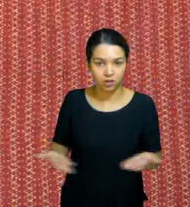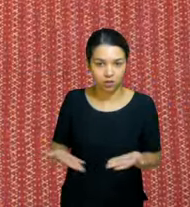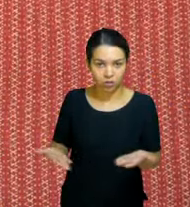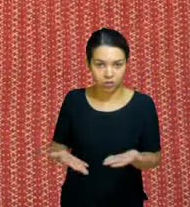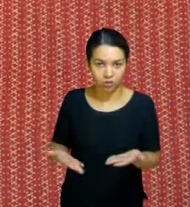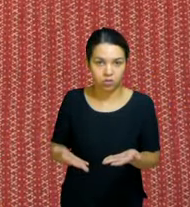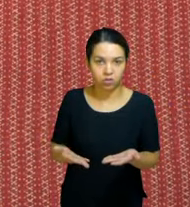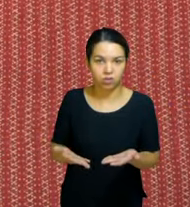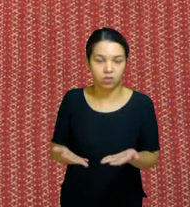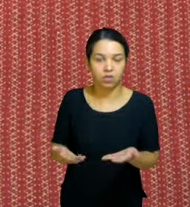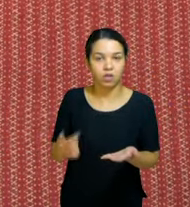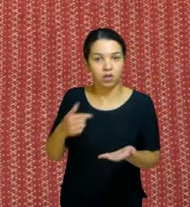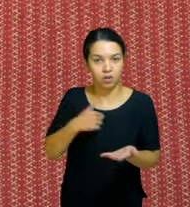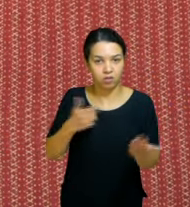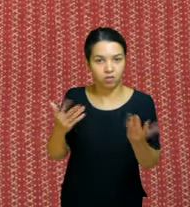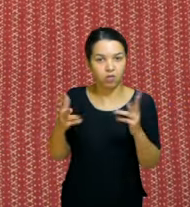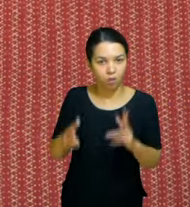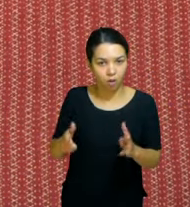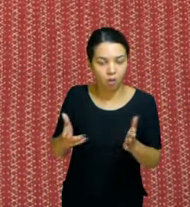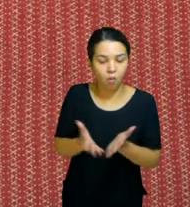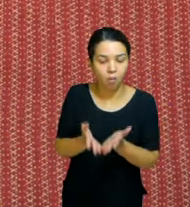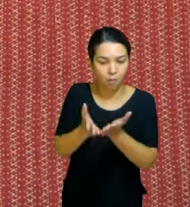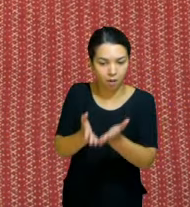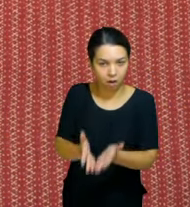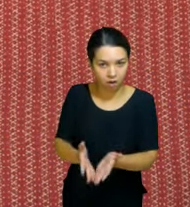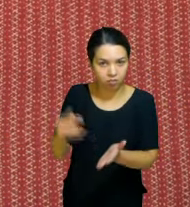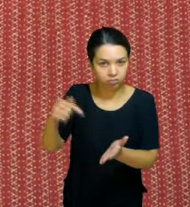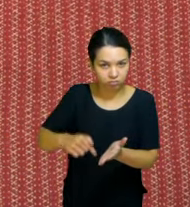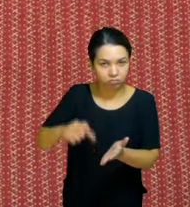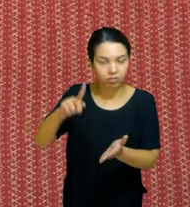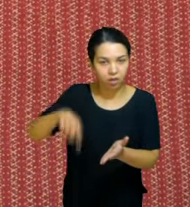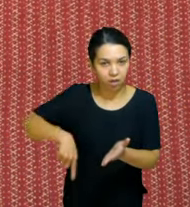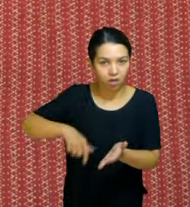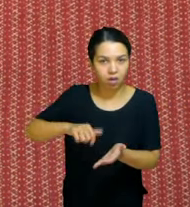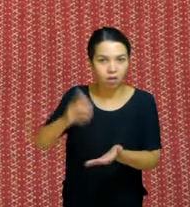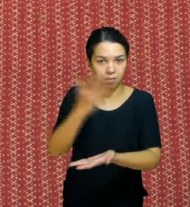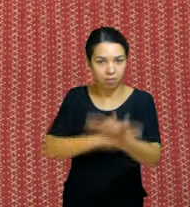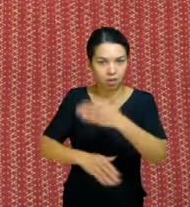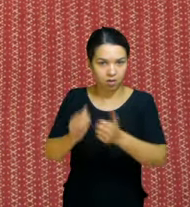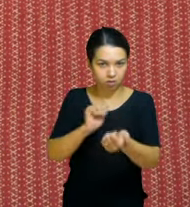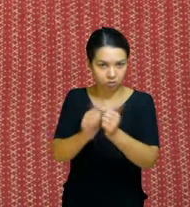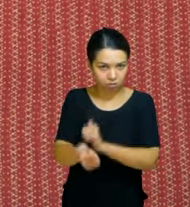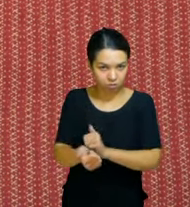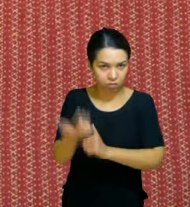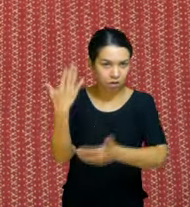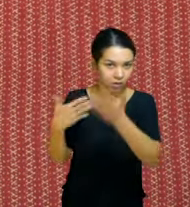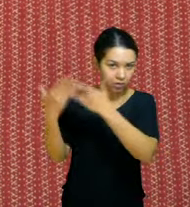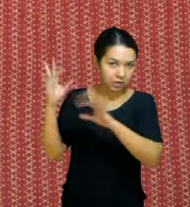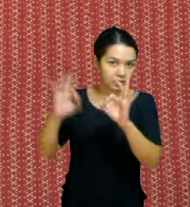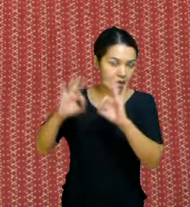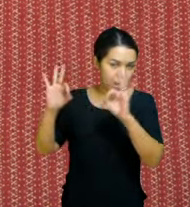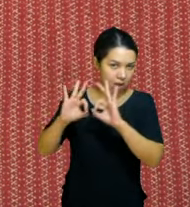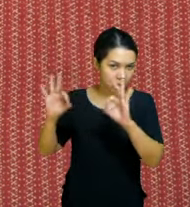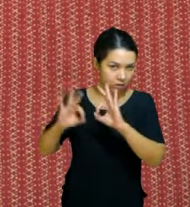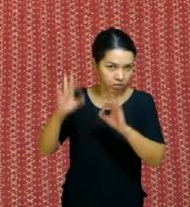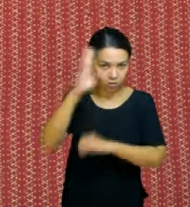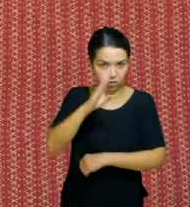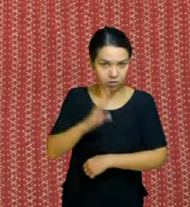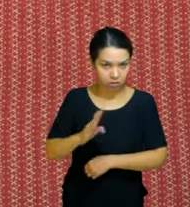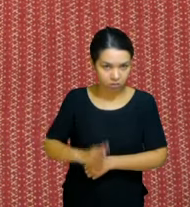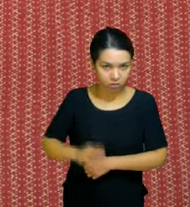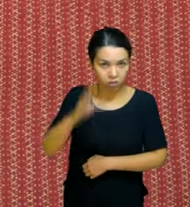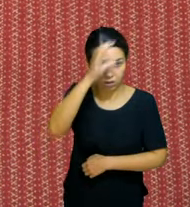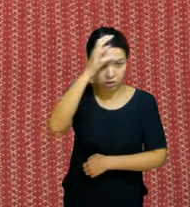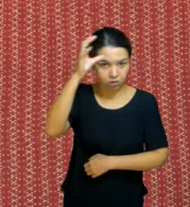chamado Paradesporto há mais de 30 anos. Quando não tinha nada no Brasil, a gente iniciou em Criciúma a primeira competição